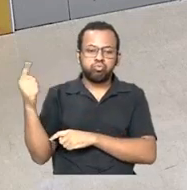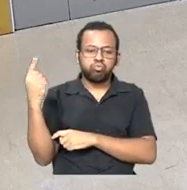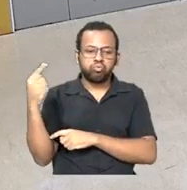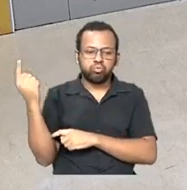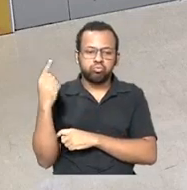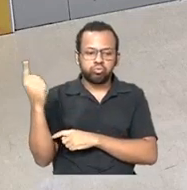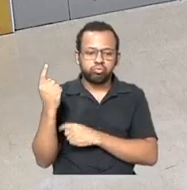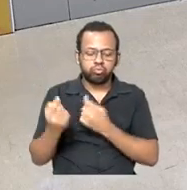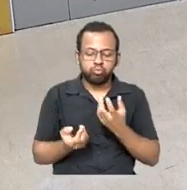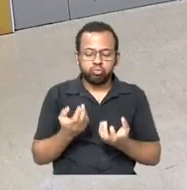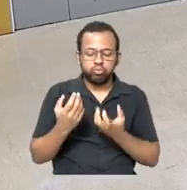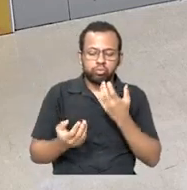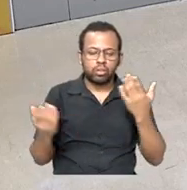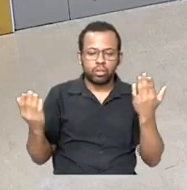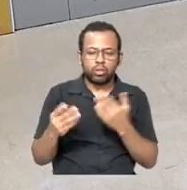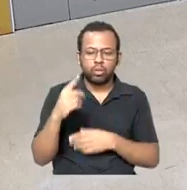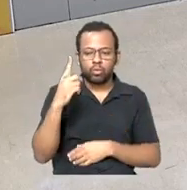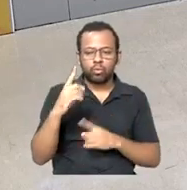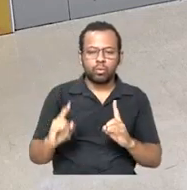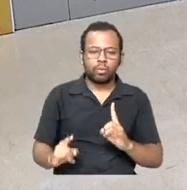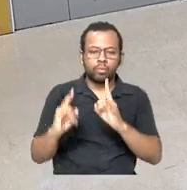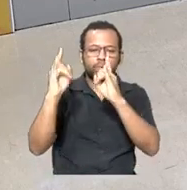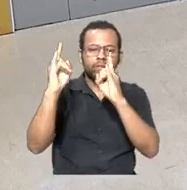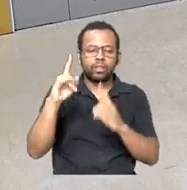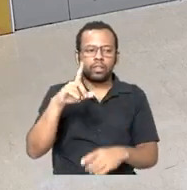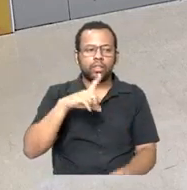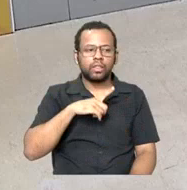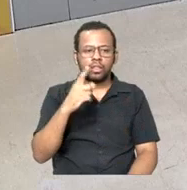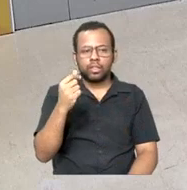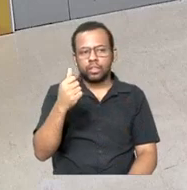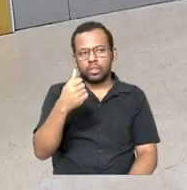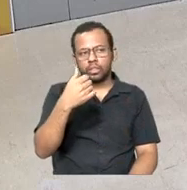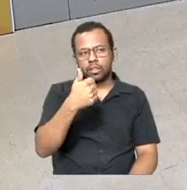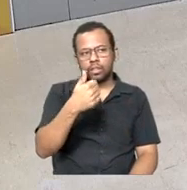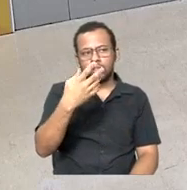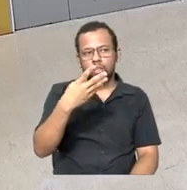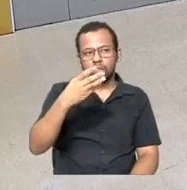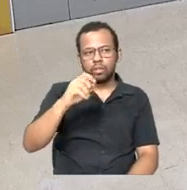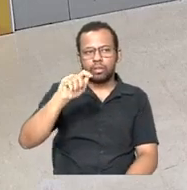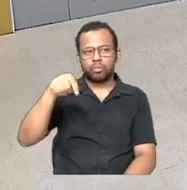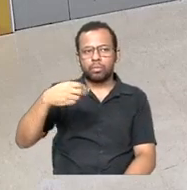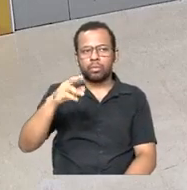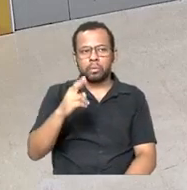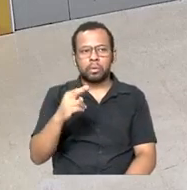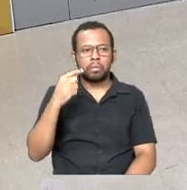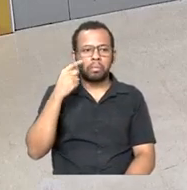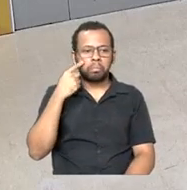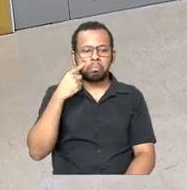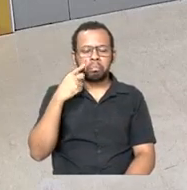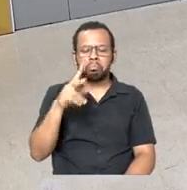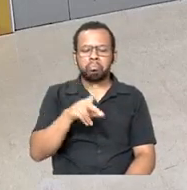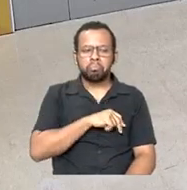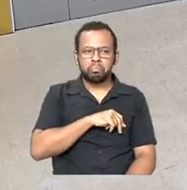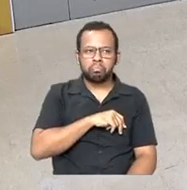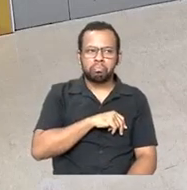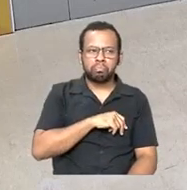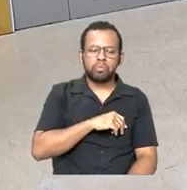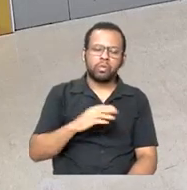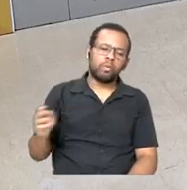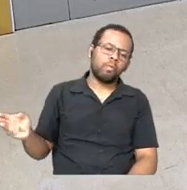o quarto prêmio uma apartamento no valor de 140 mil reais gente valesquinha